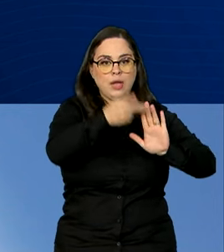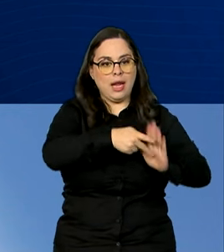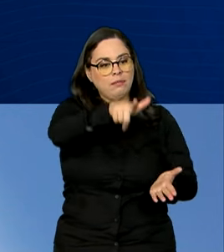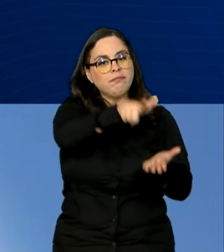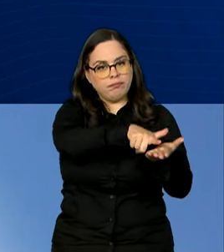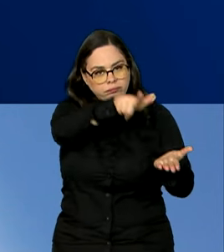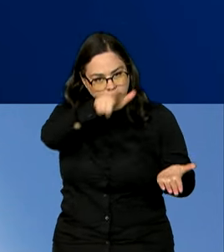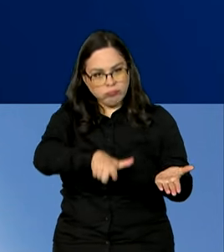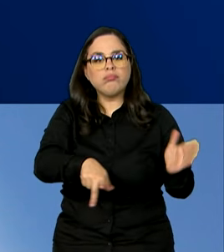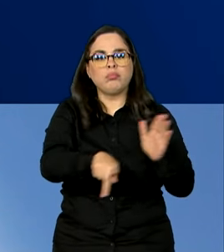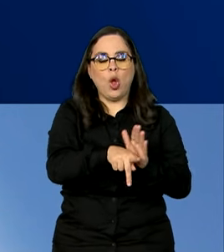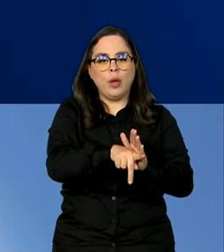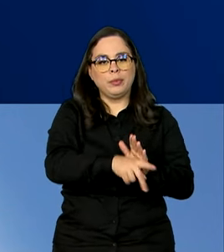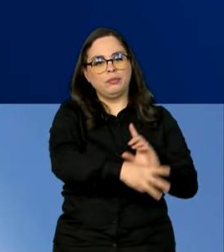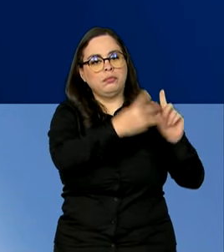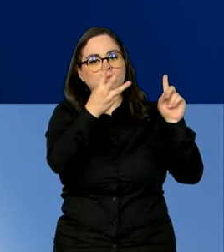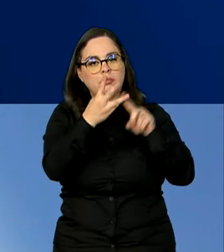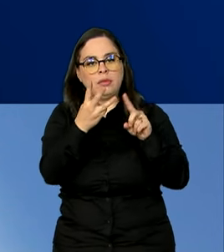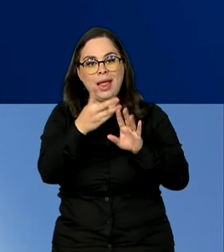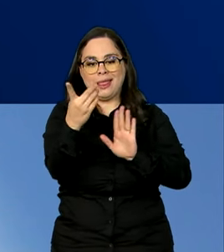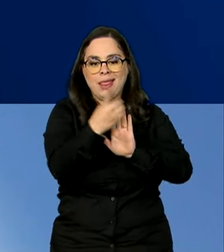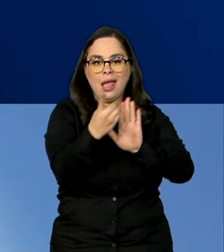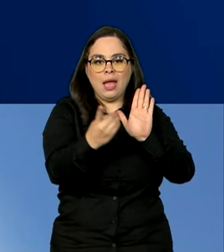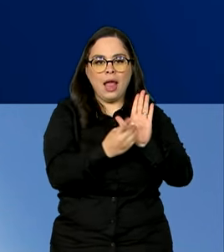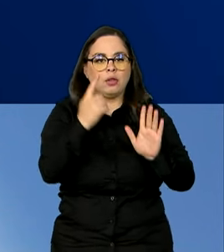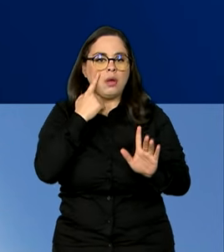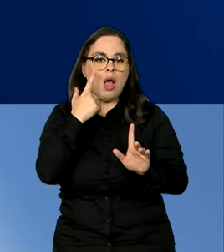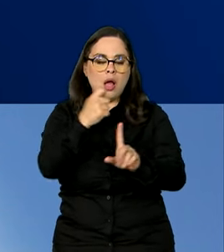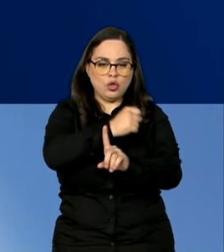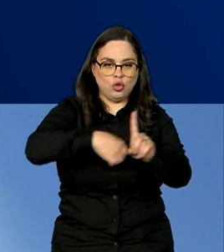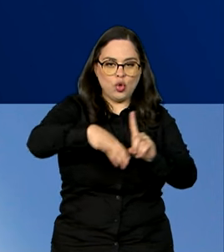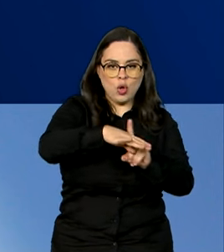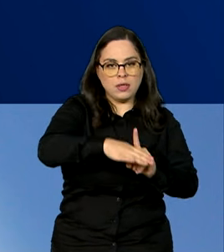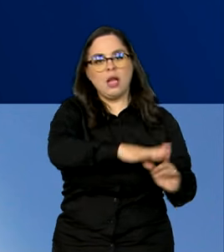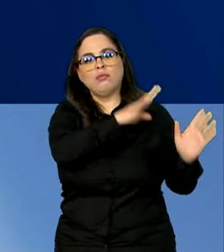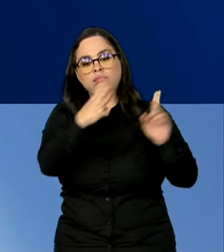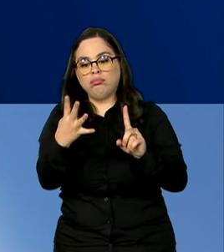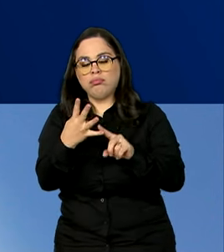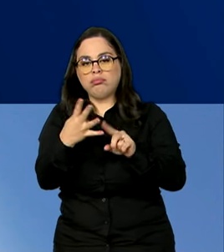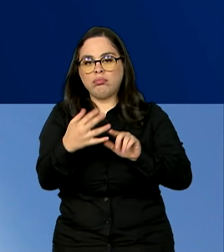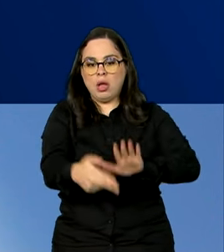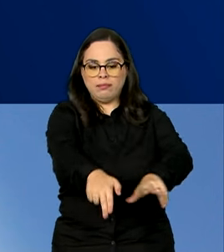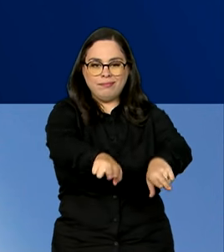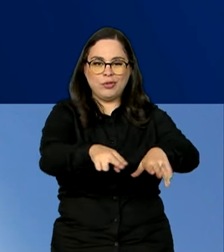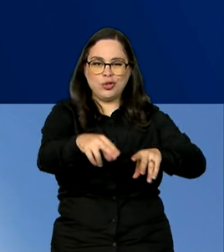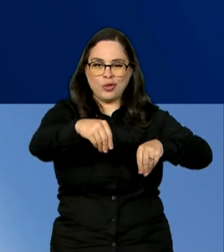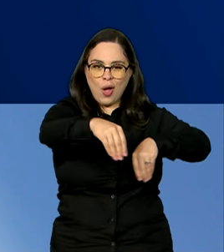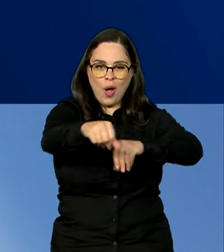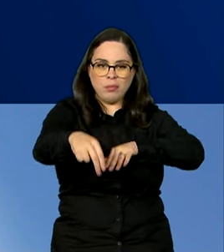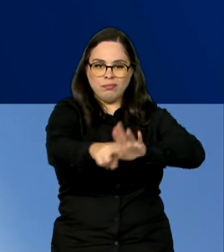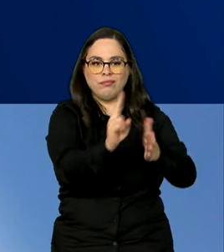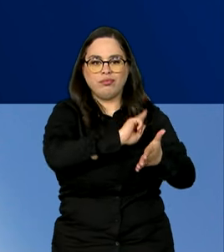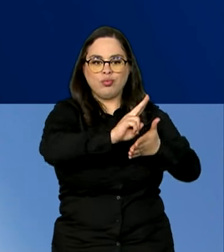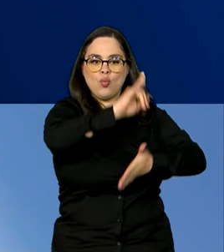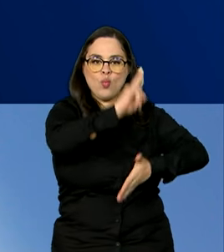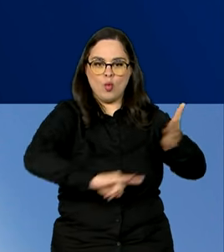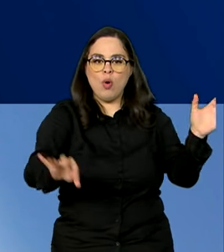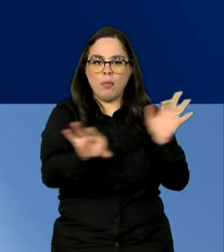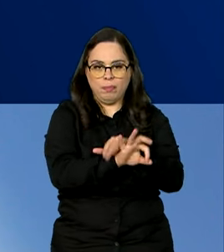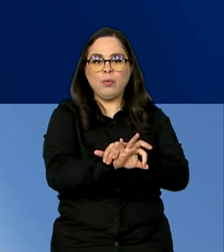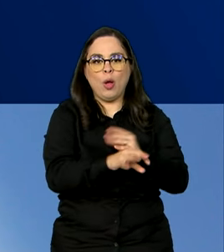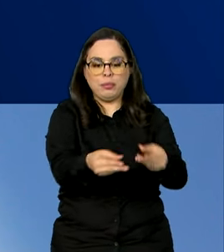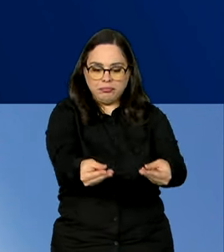reconhecimento, o decreto de interesse social e o título de domínio. Com essas entregas,